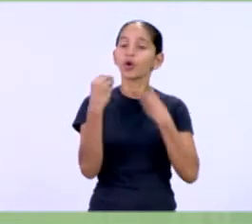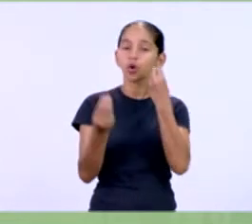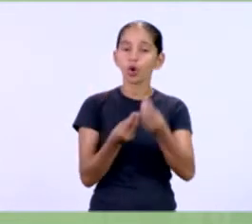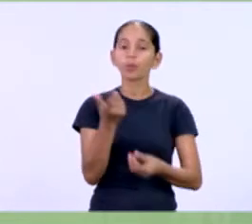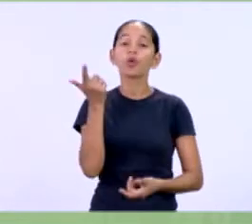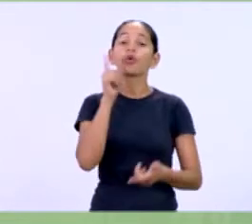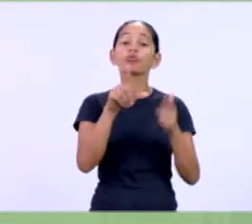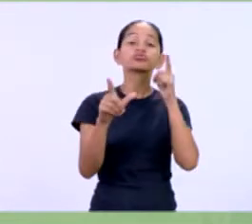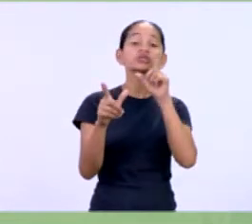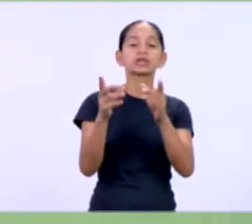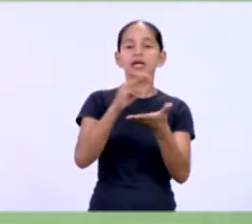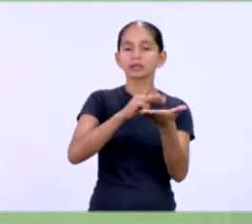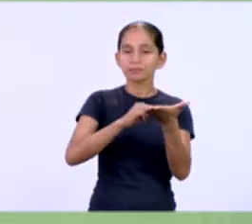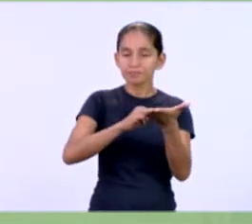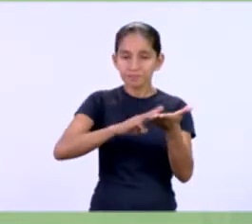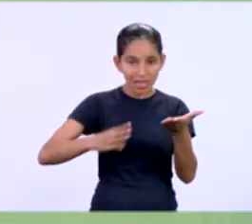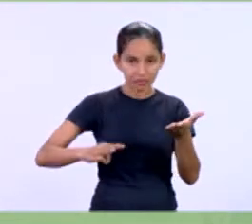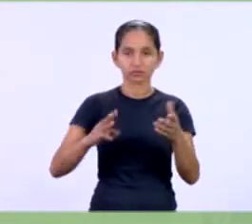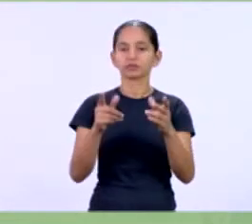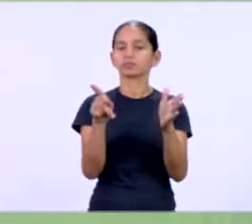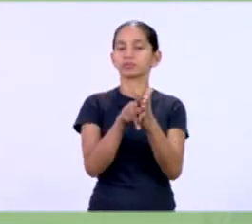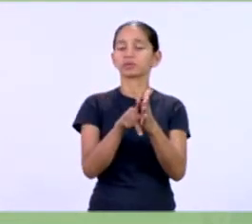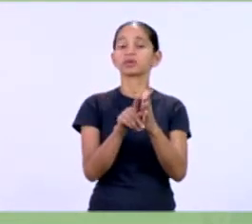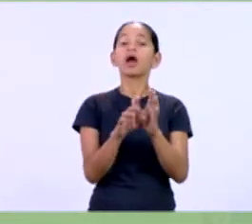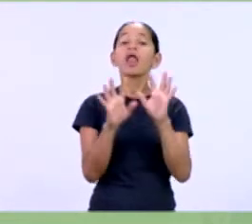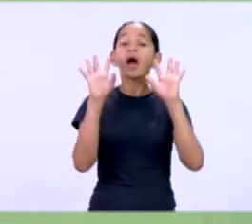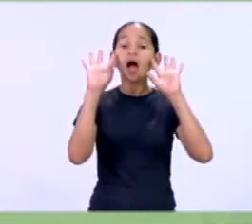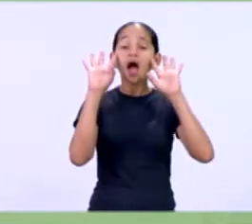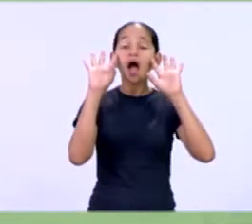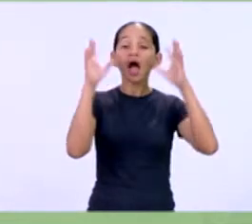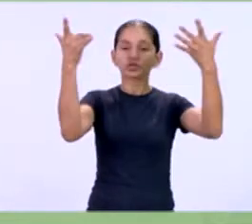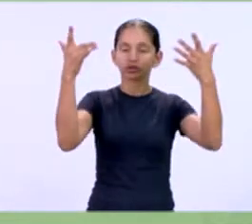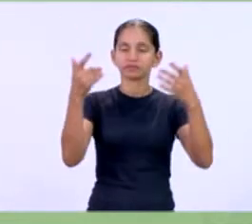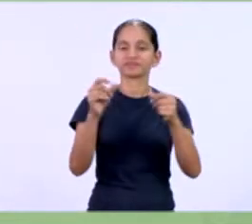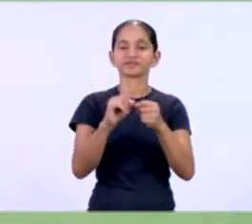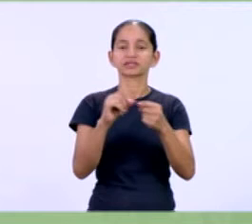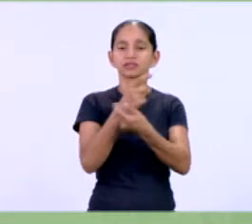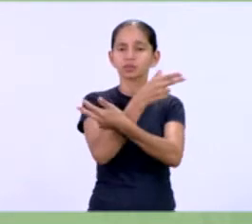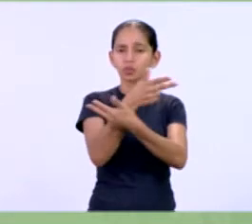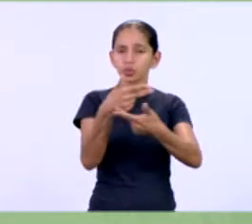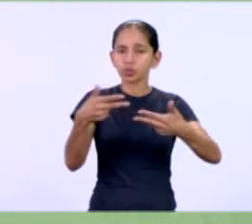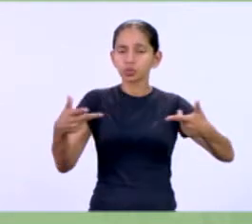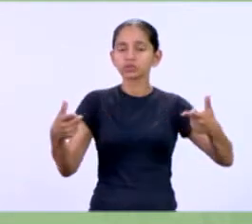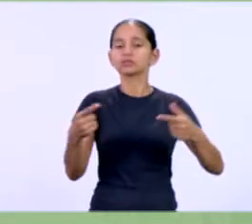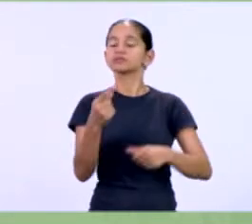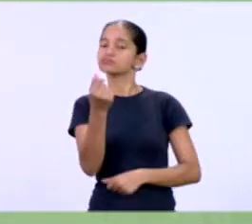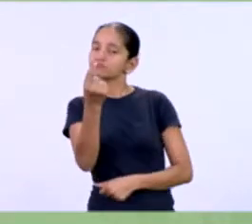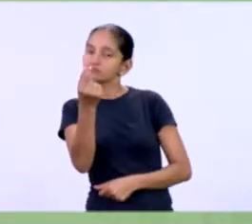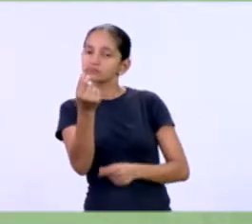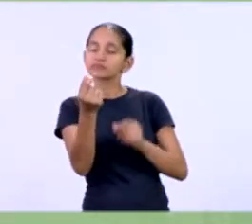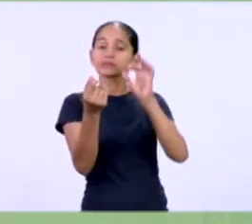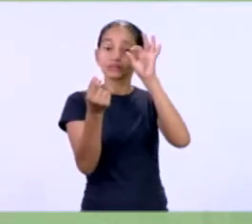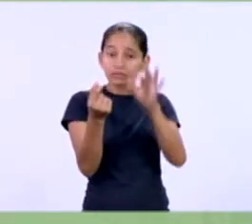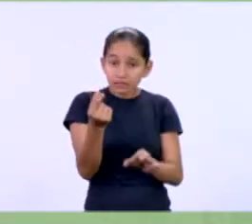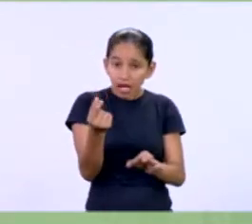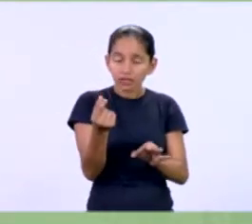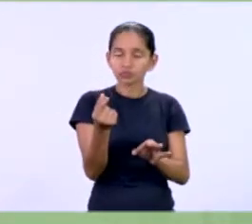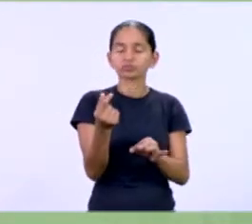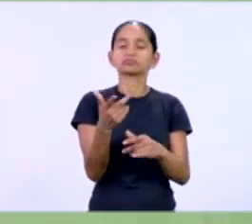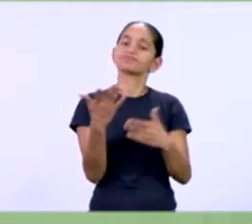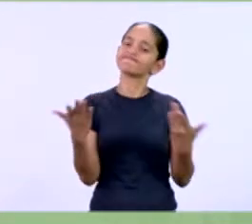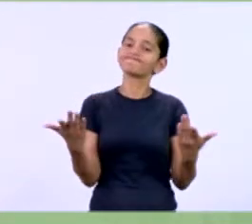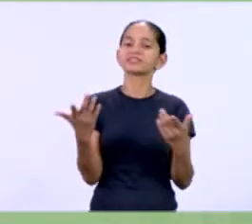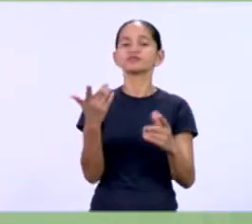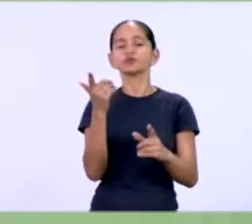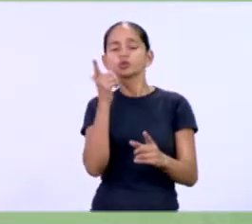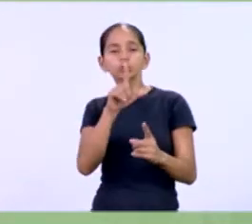qual a empresa define a mobilização de seus recursos para